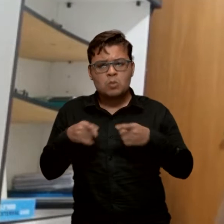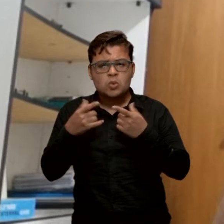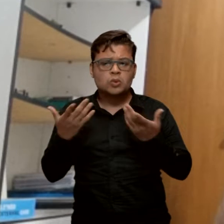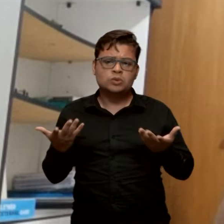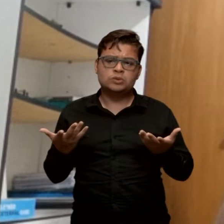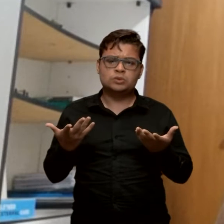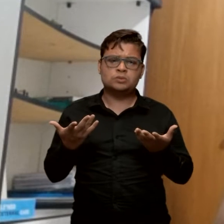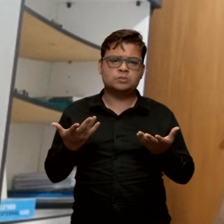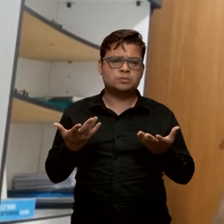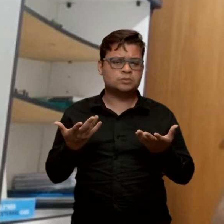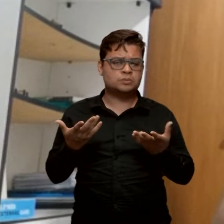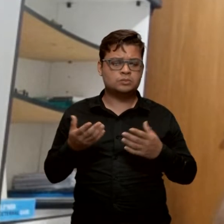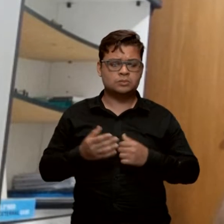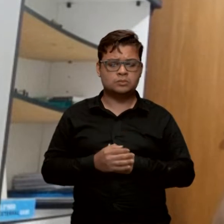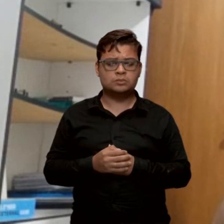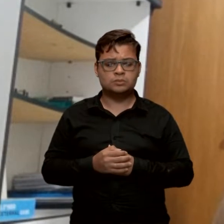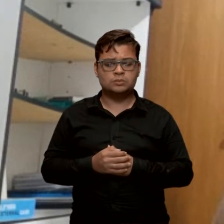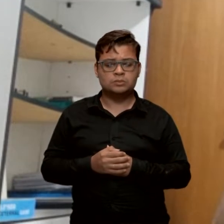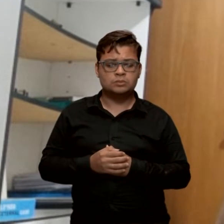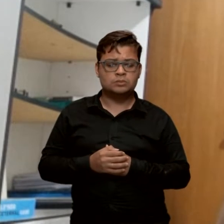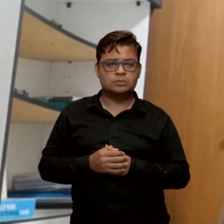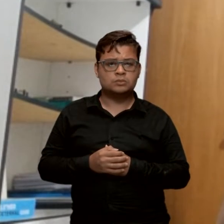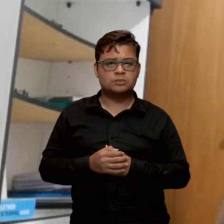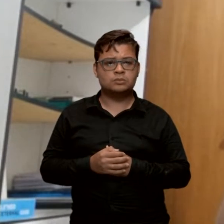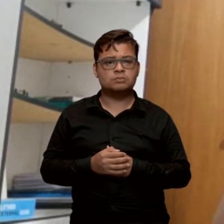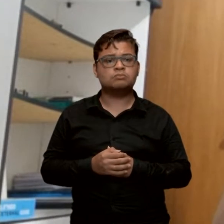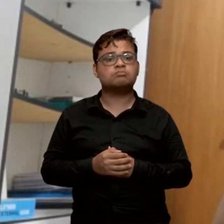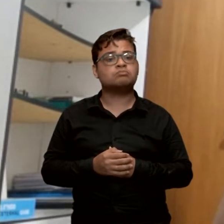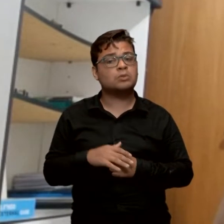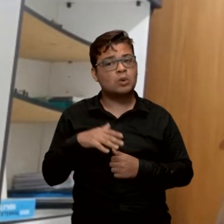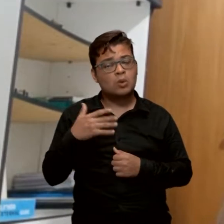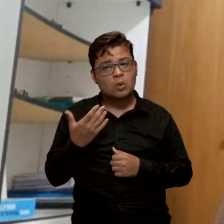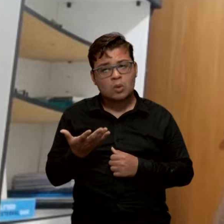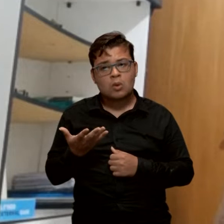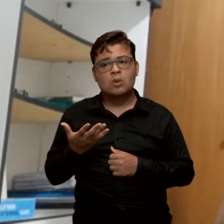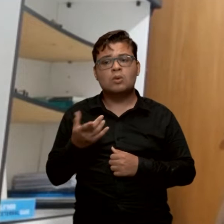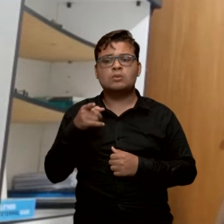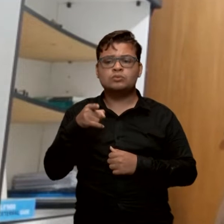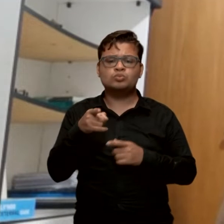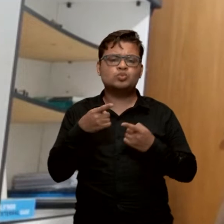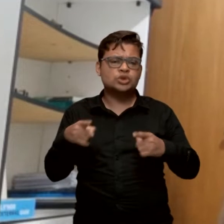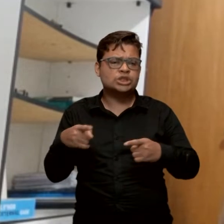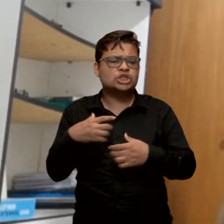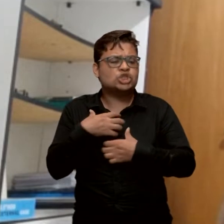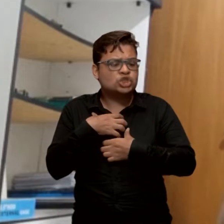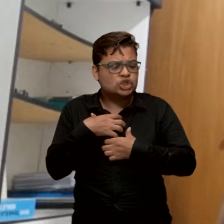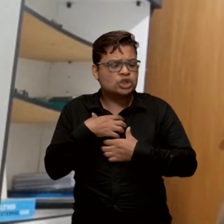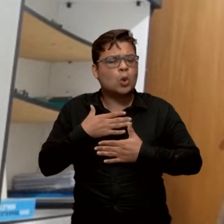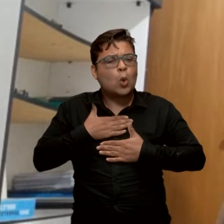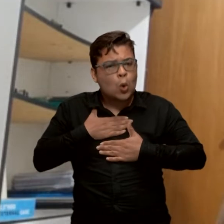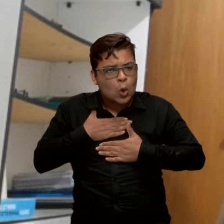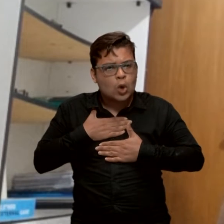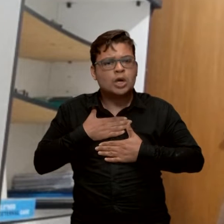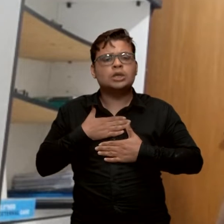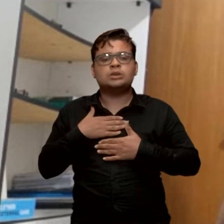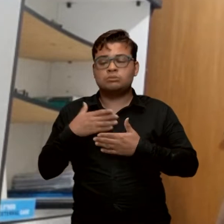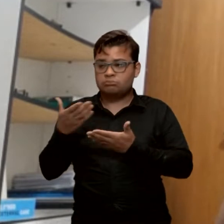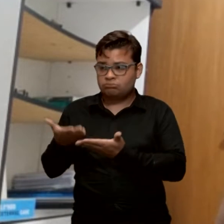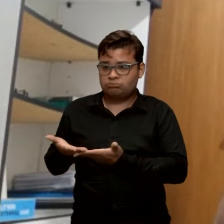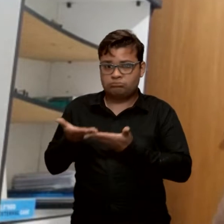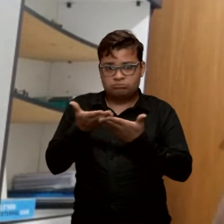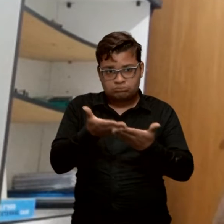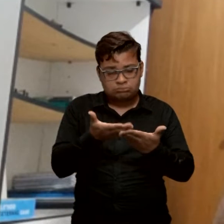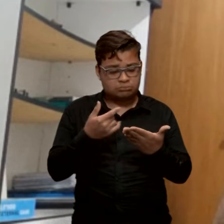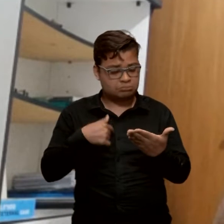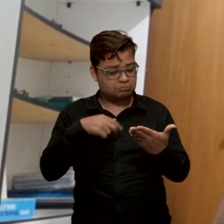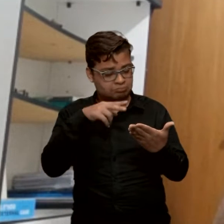música, uma área musical que ele gosta de caracterizar ali, e ele é encaminhado para nós na oficina. Ele é